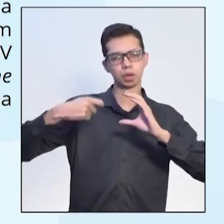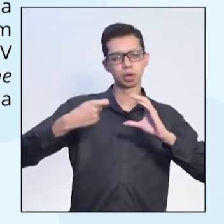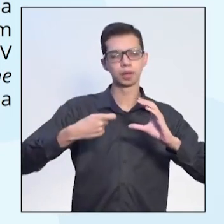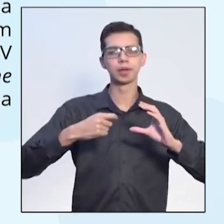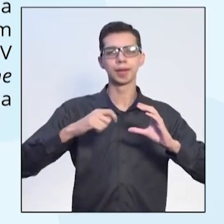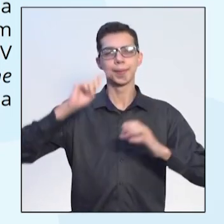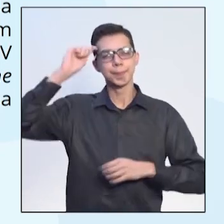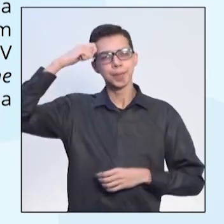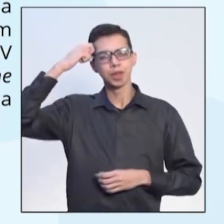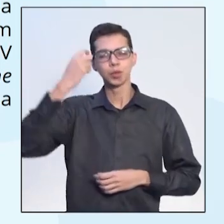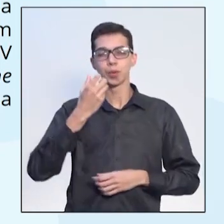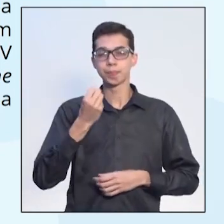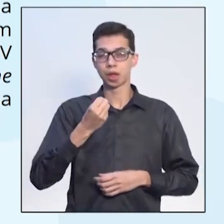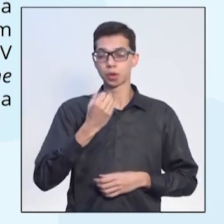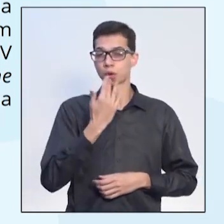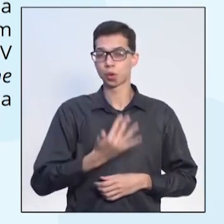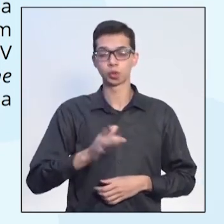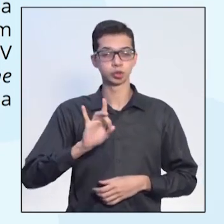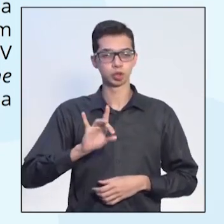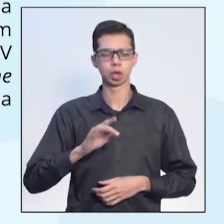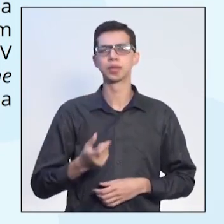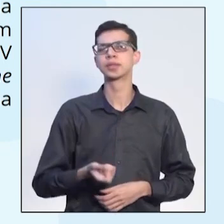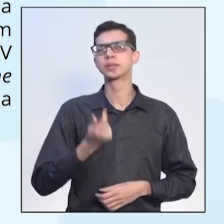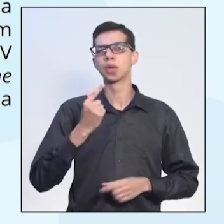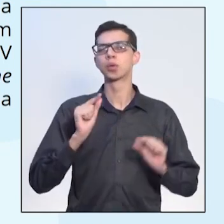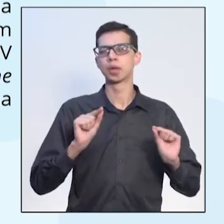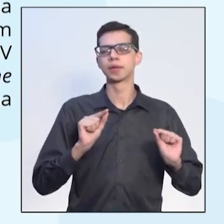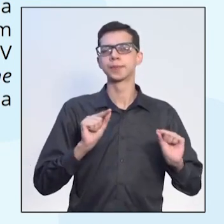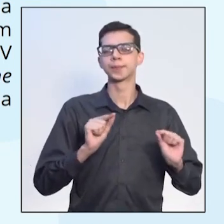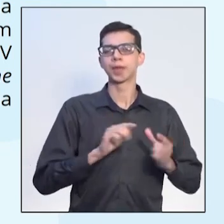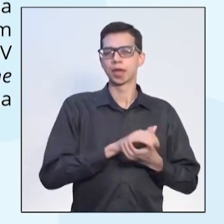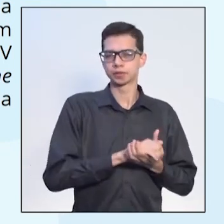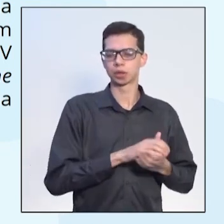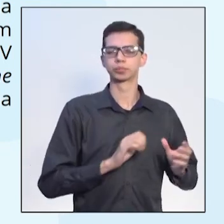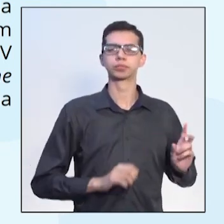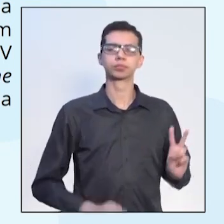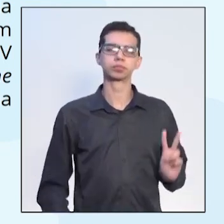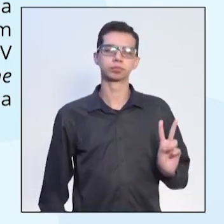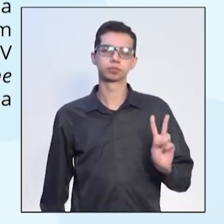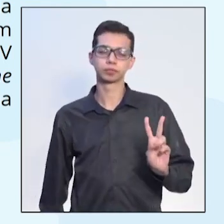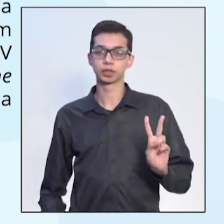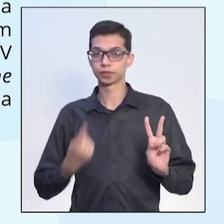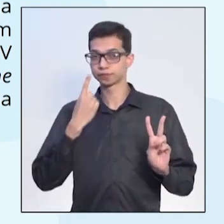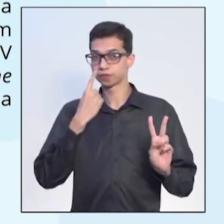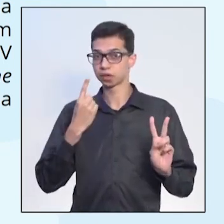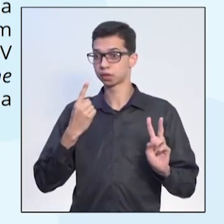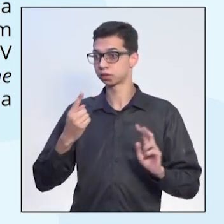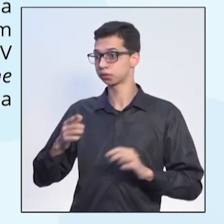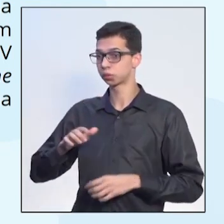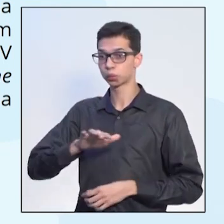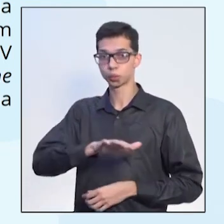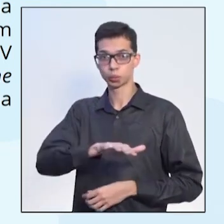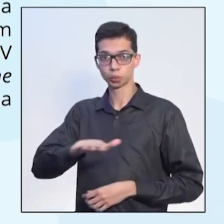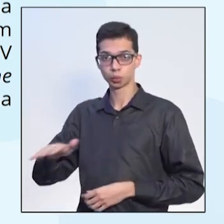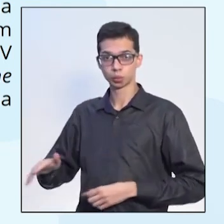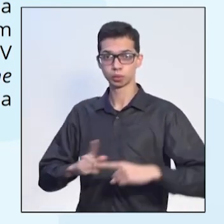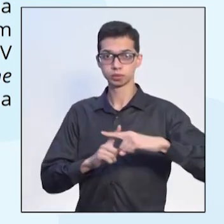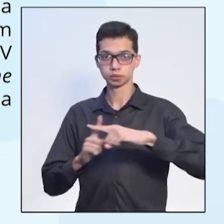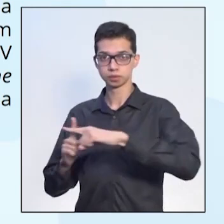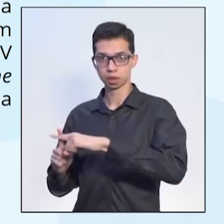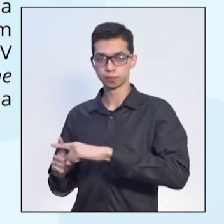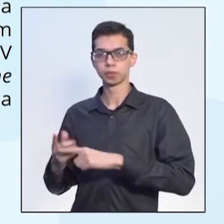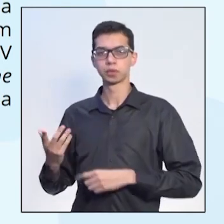surpreendido por um homem estranho vagando pelo cemitério. É o primeiro de muitos zumbis que passam a persegui-los, povoando a tela com ideias